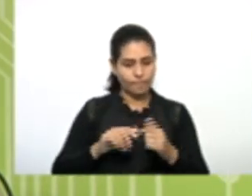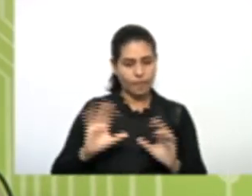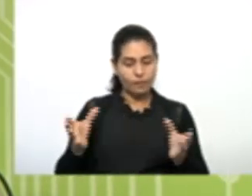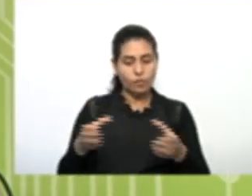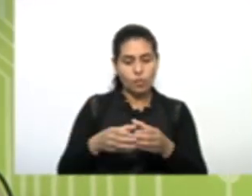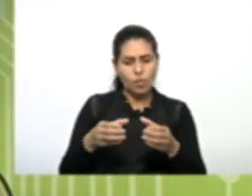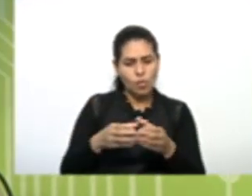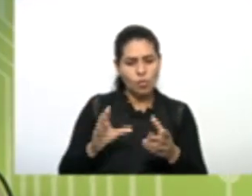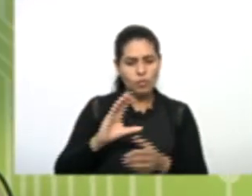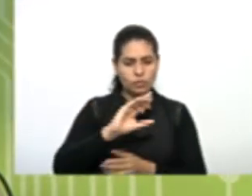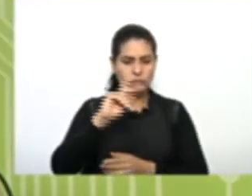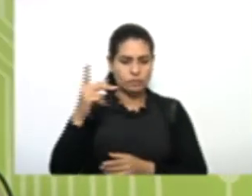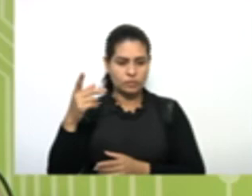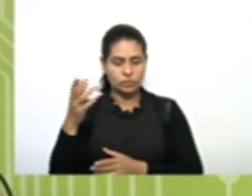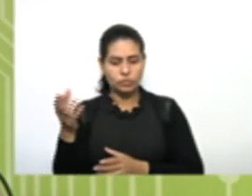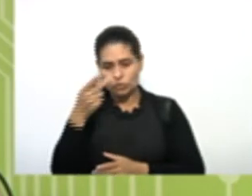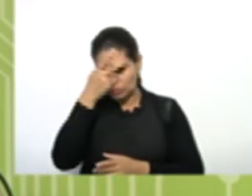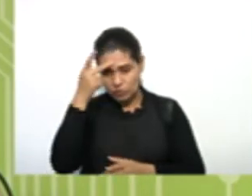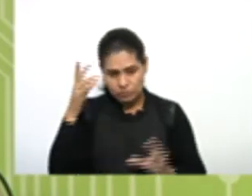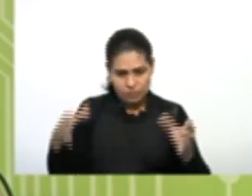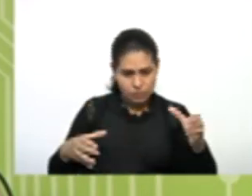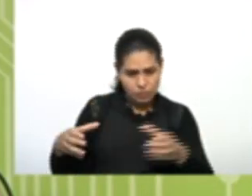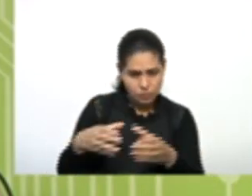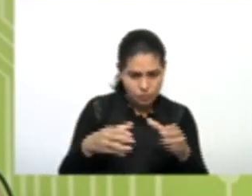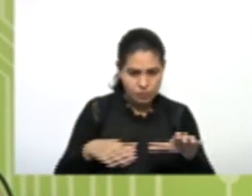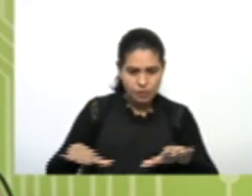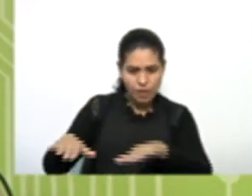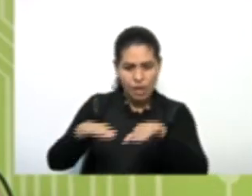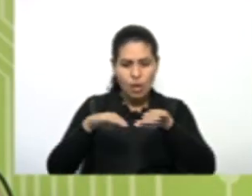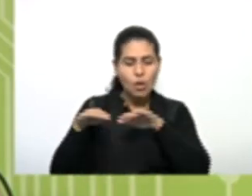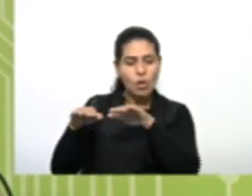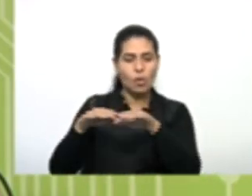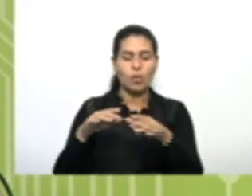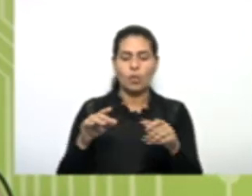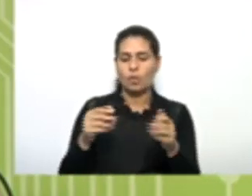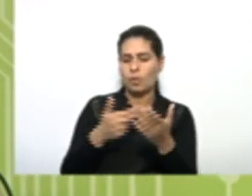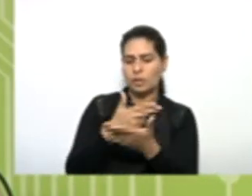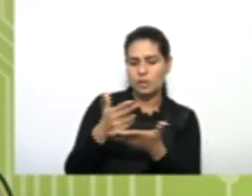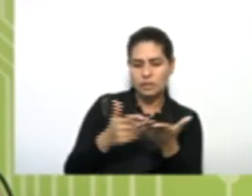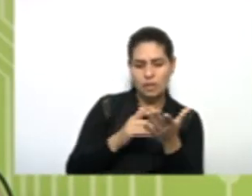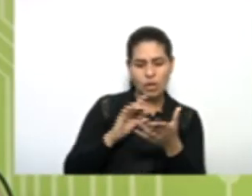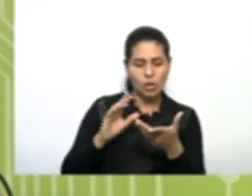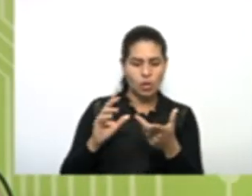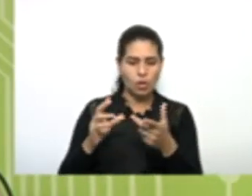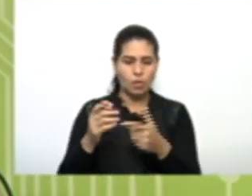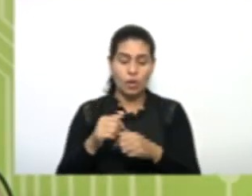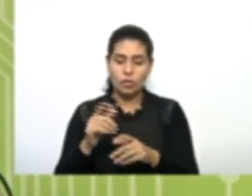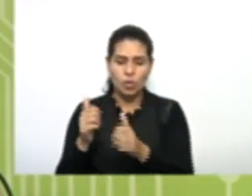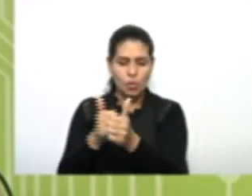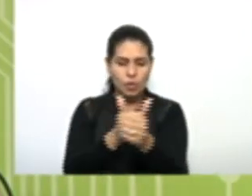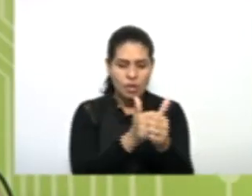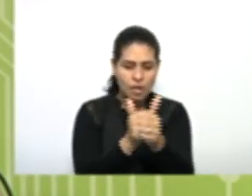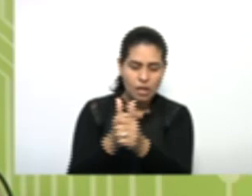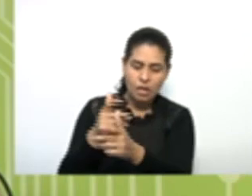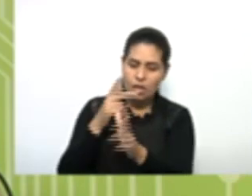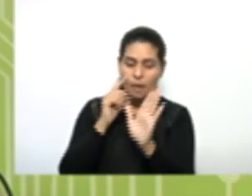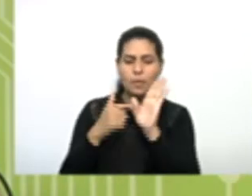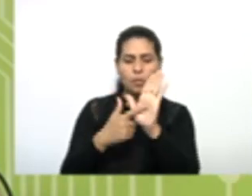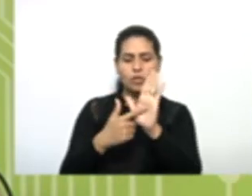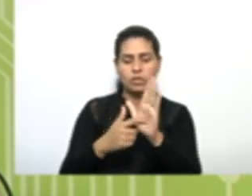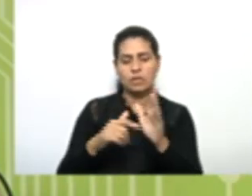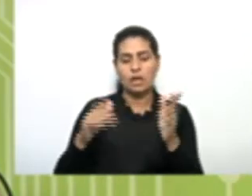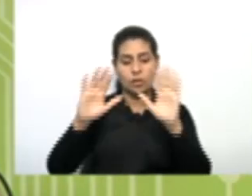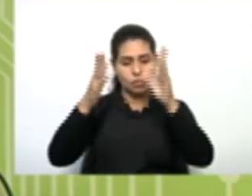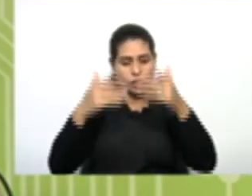uma cooperativa de trabalho, você junta várias pessoas numa mesma classe de trabalho, por exemplo, artesãos ou guias turísticos, ou várias pessoas de uma